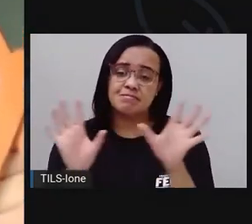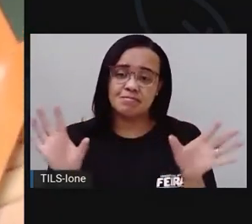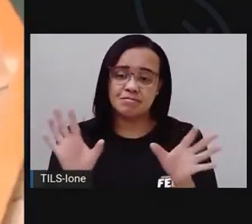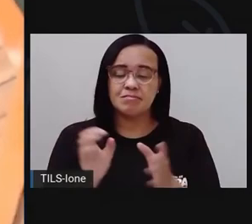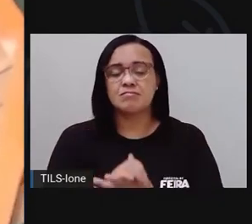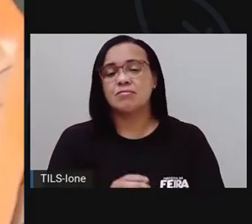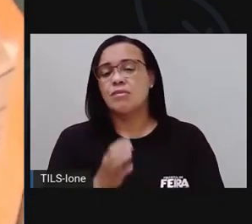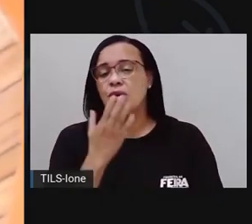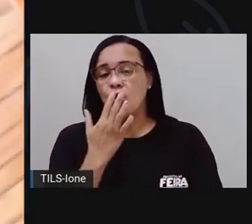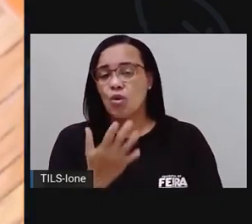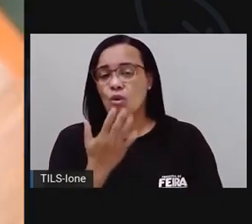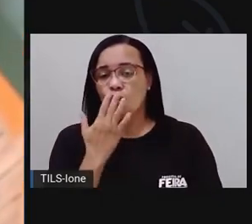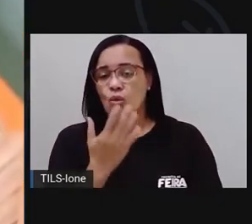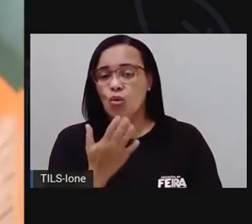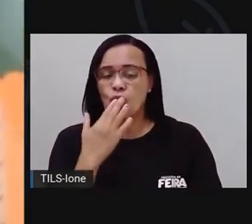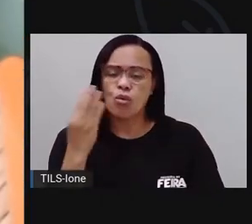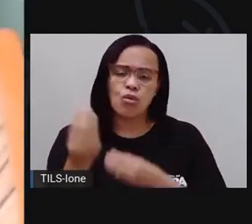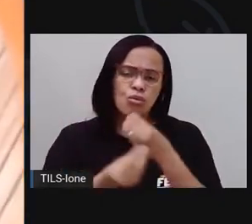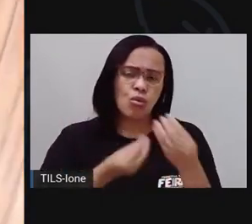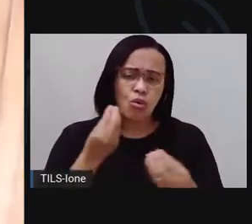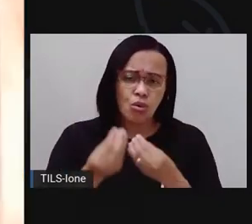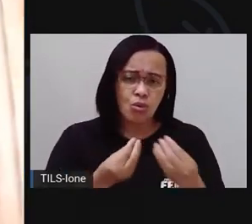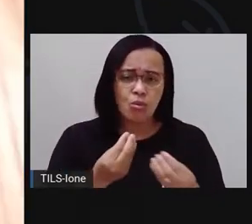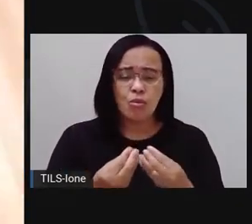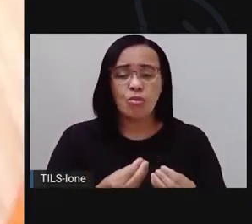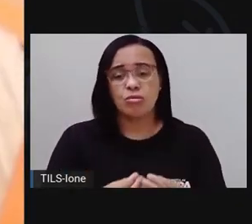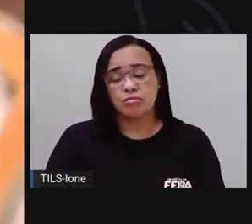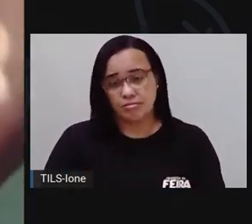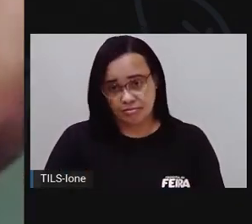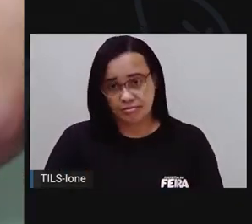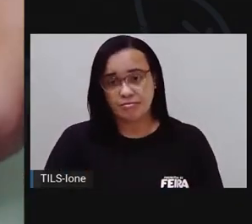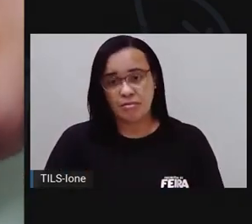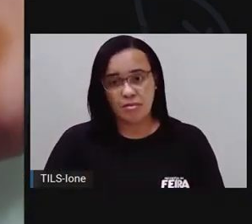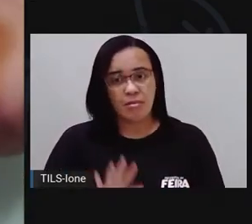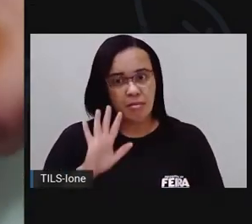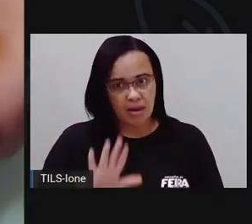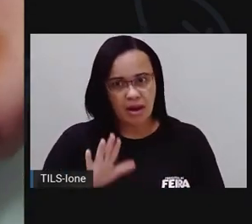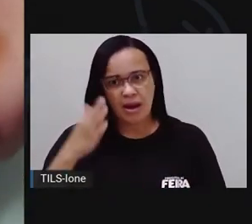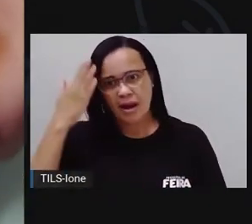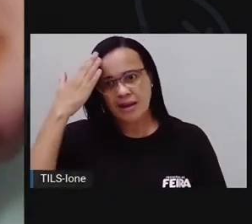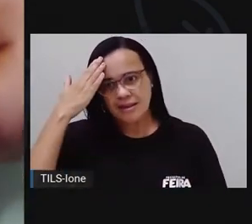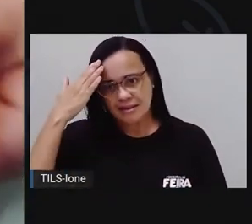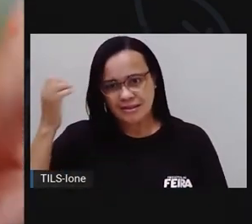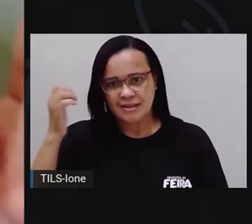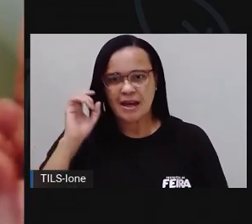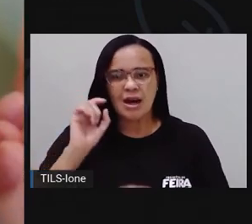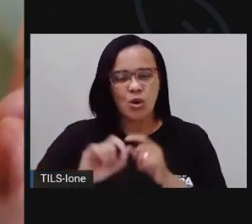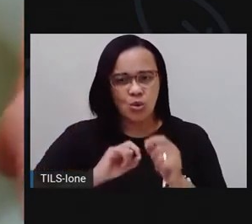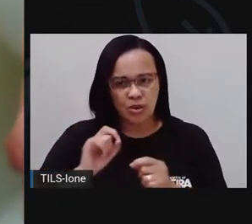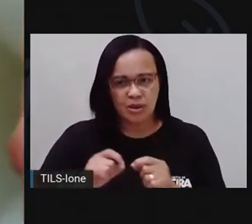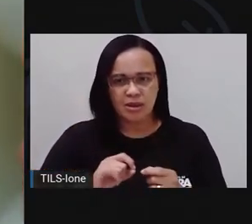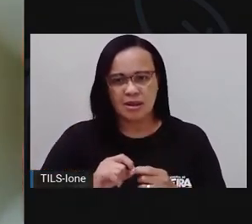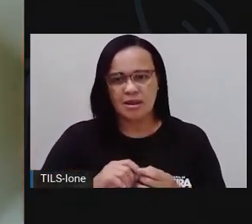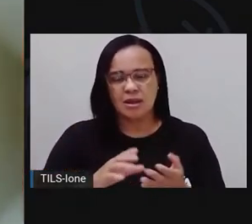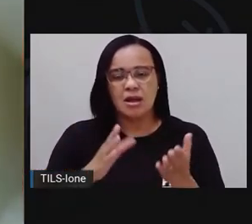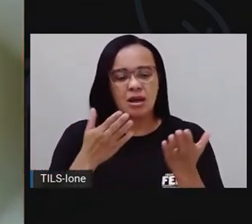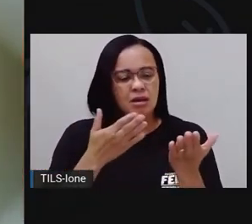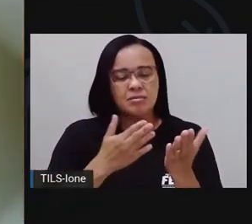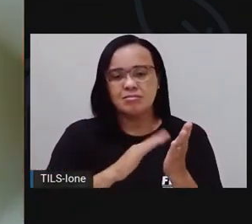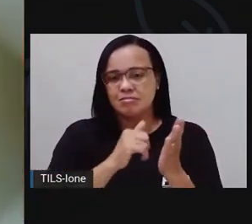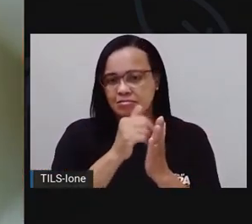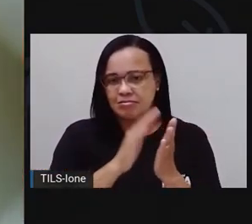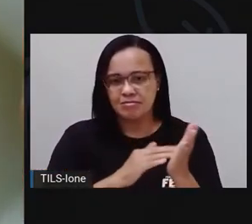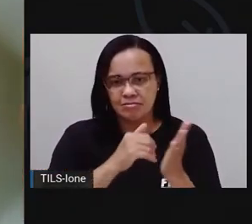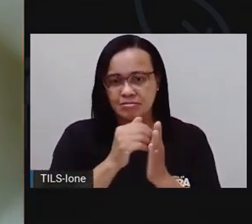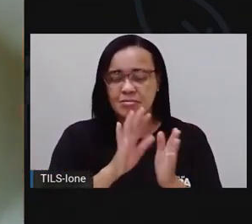e escolhe como você quer fazer. Lembrando que tem que deixar secar a tinta e secar a cola. Principalmente se você for